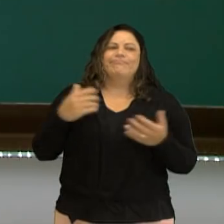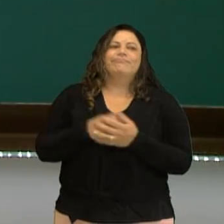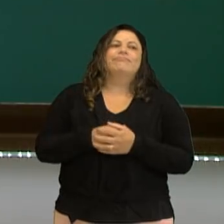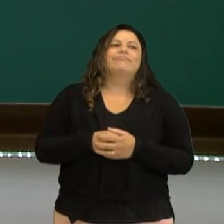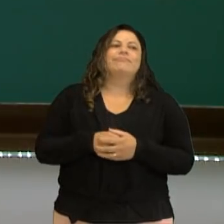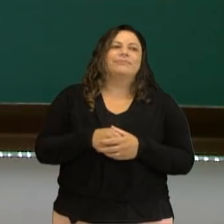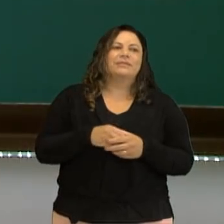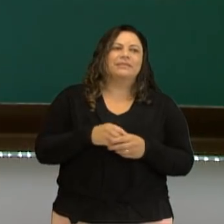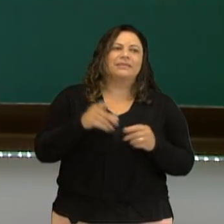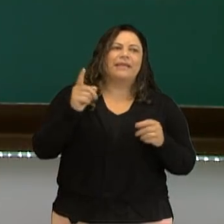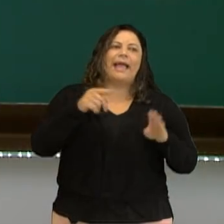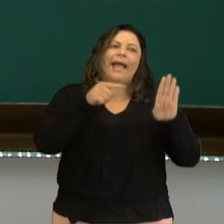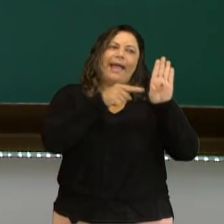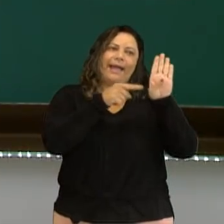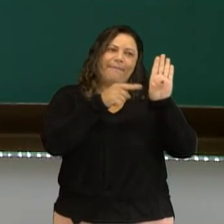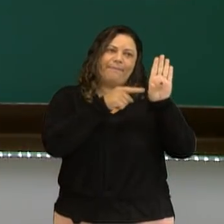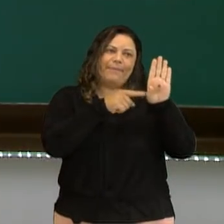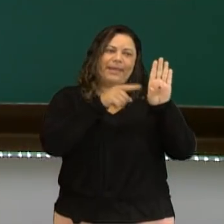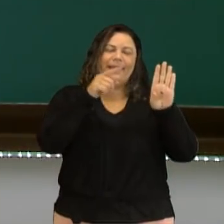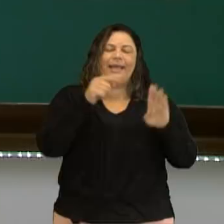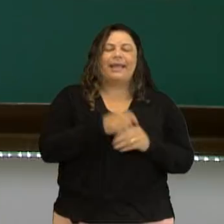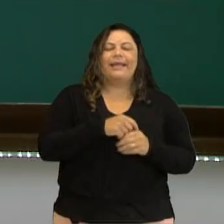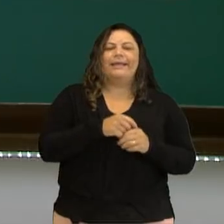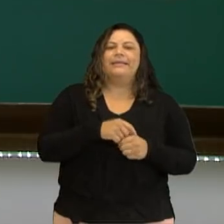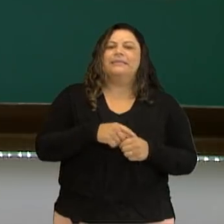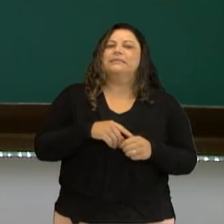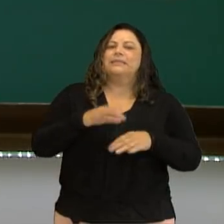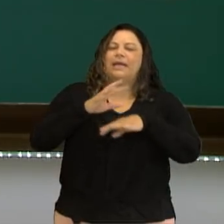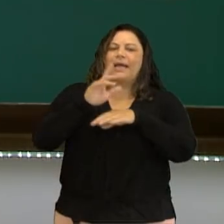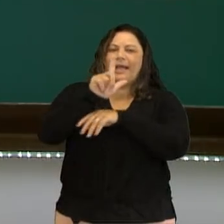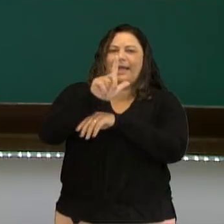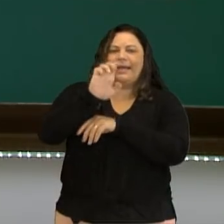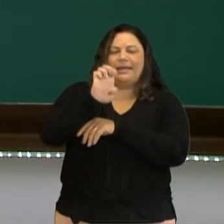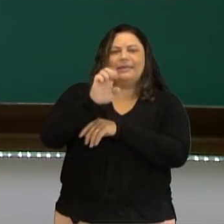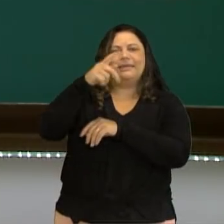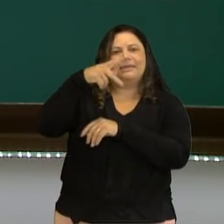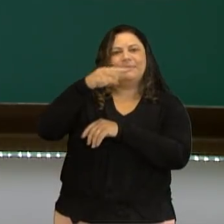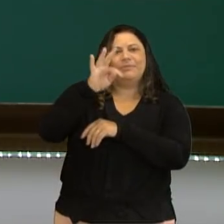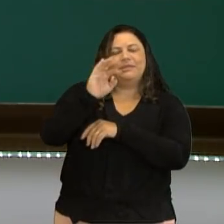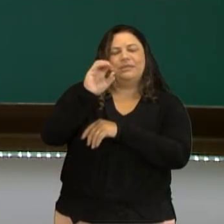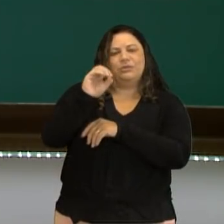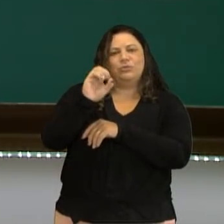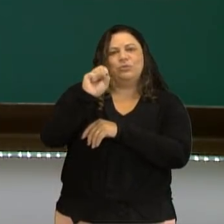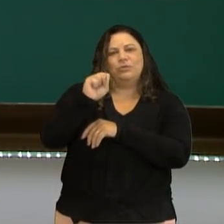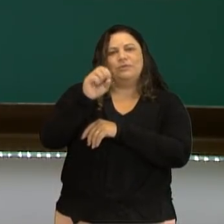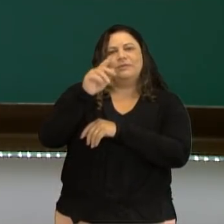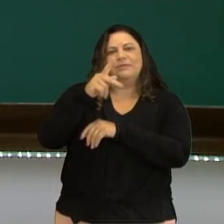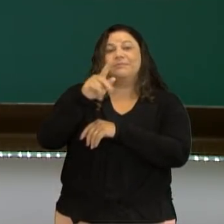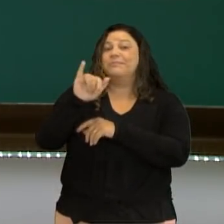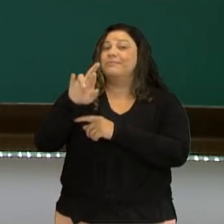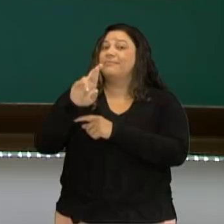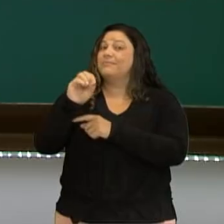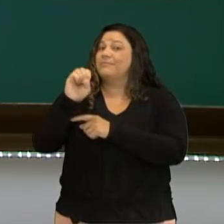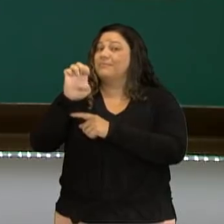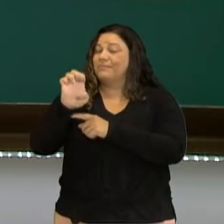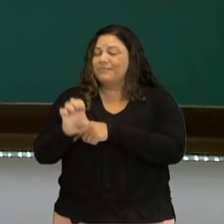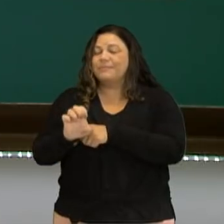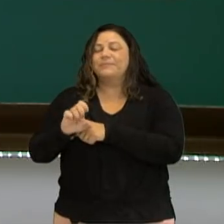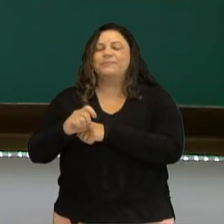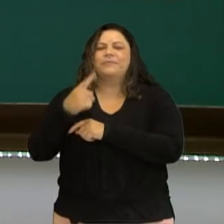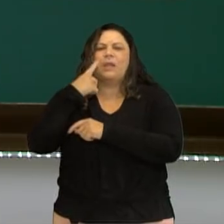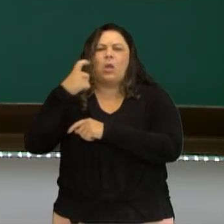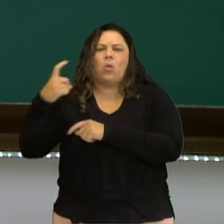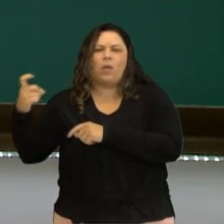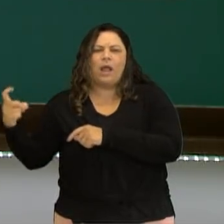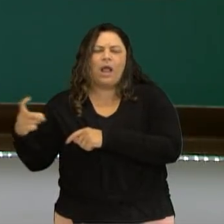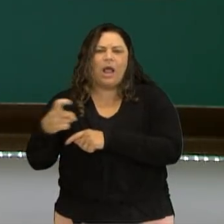Na leptospirose está associada quando nós temos organismos, por exemplo, como ratos, que estejam doentes nas